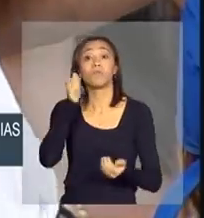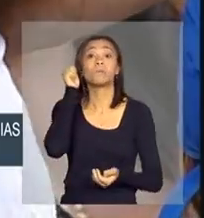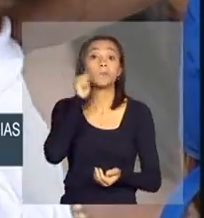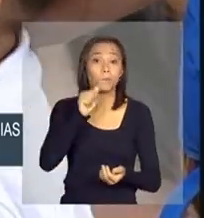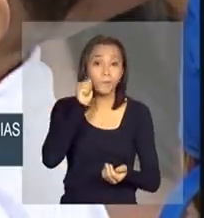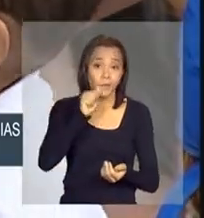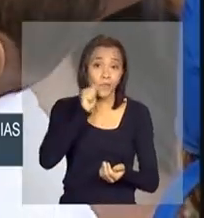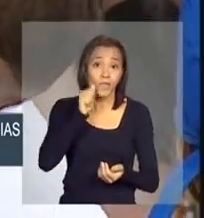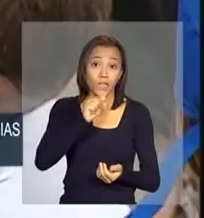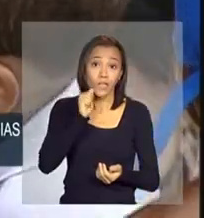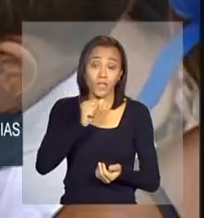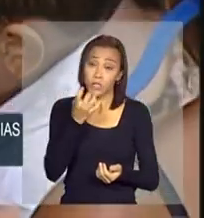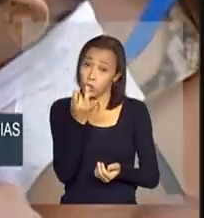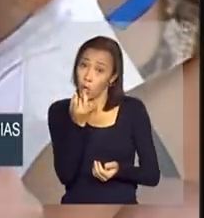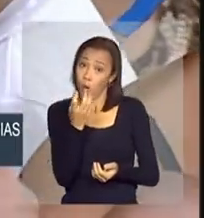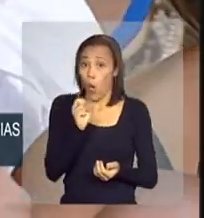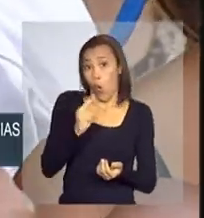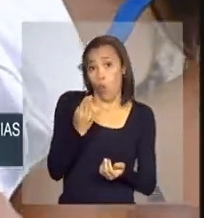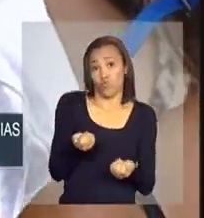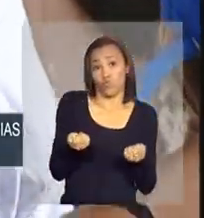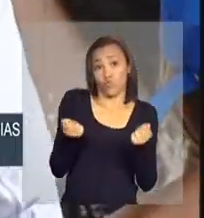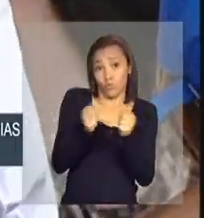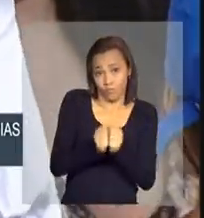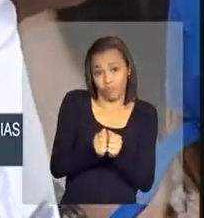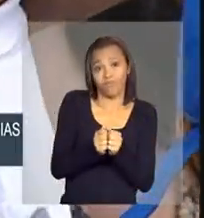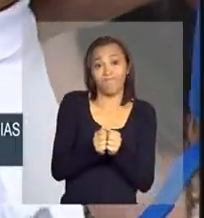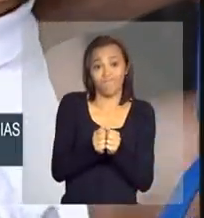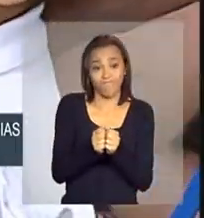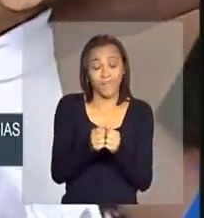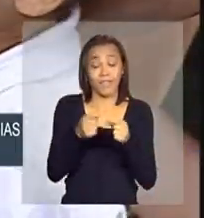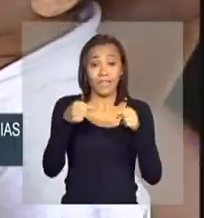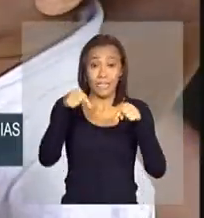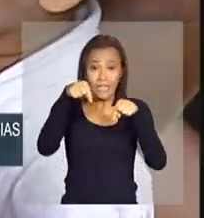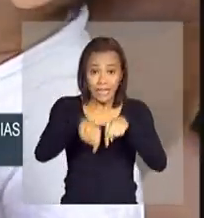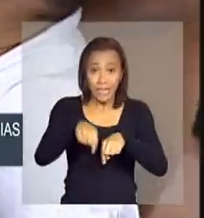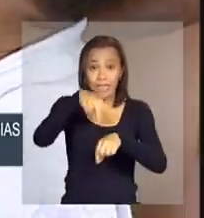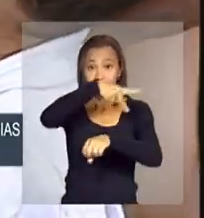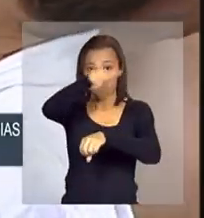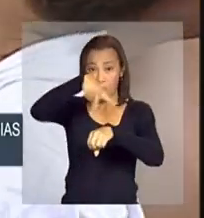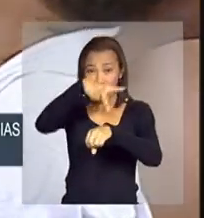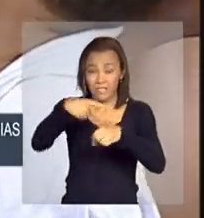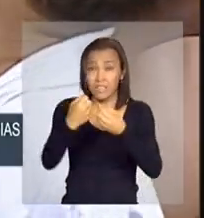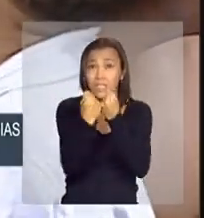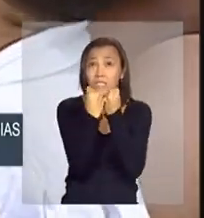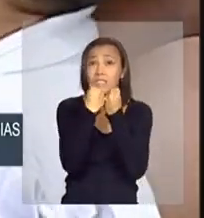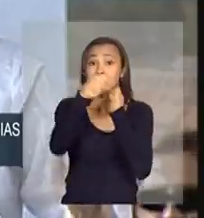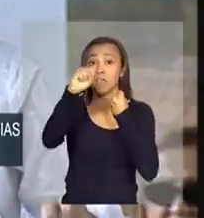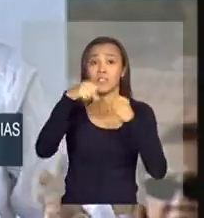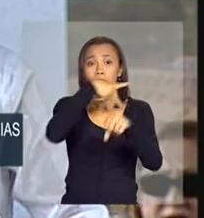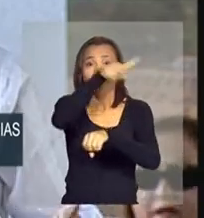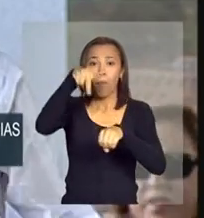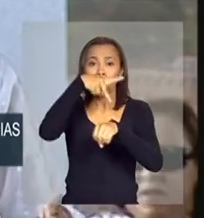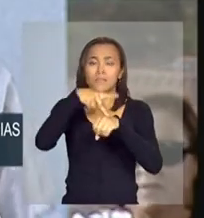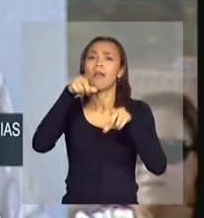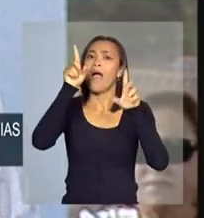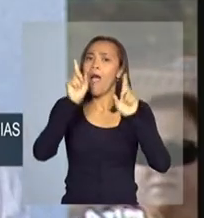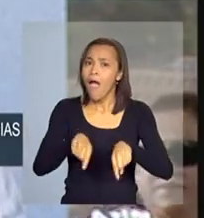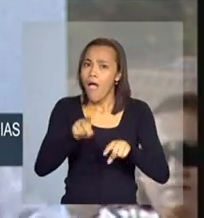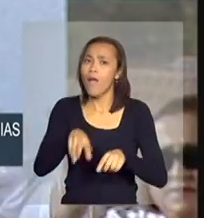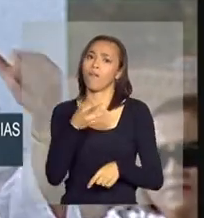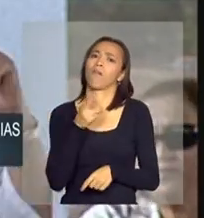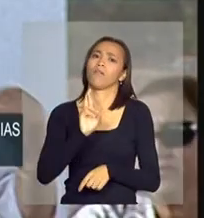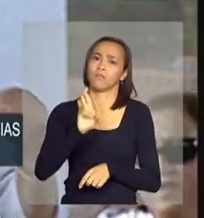mulher sozinha ou acompanhada que nesse país nesse mês o país é a